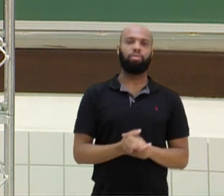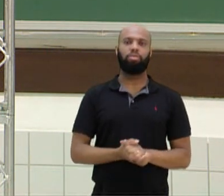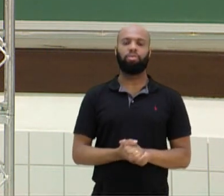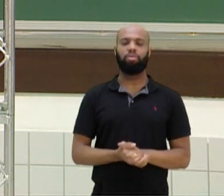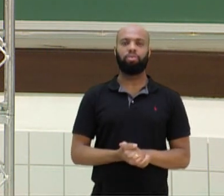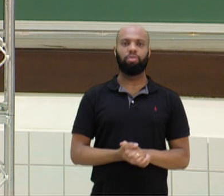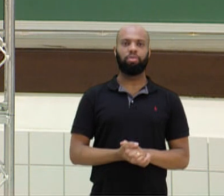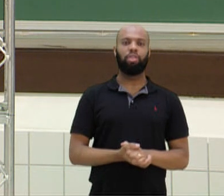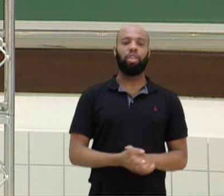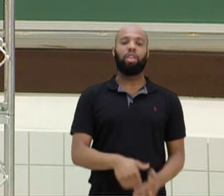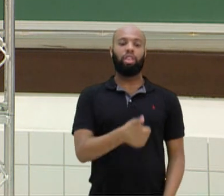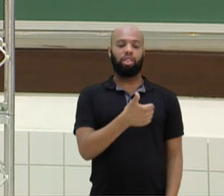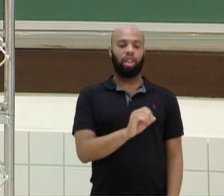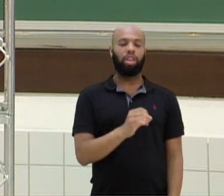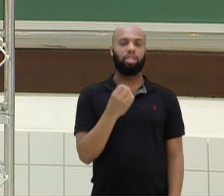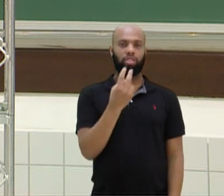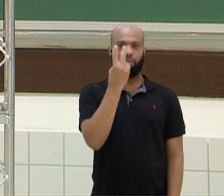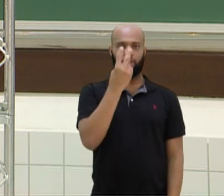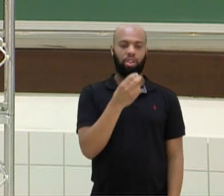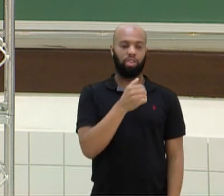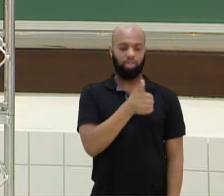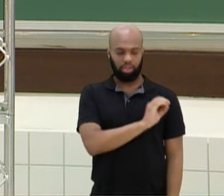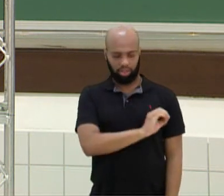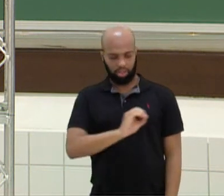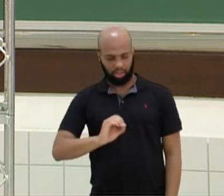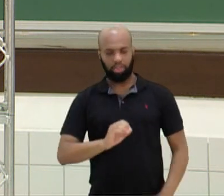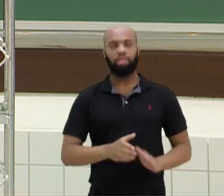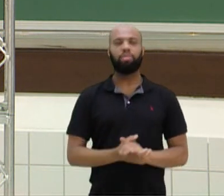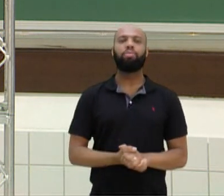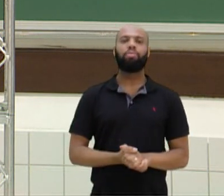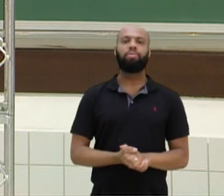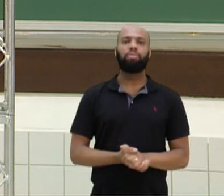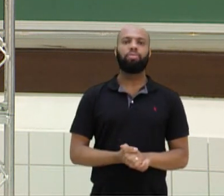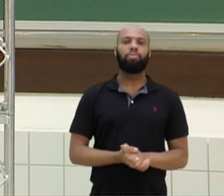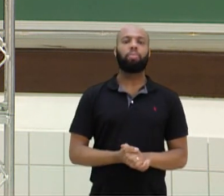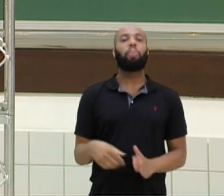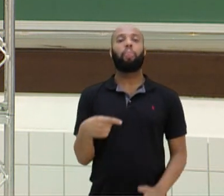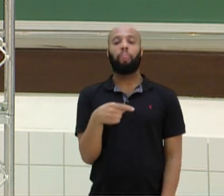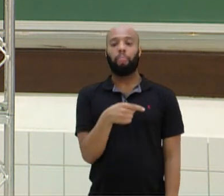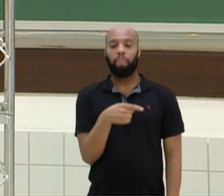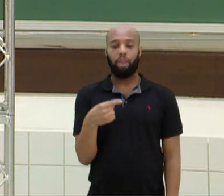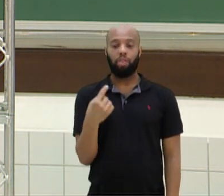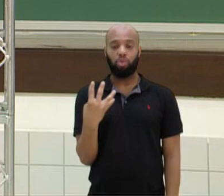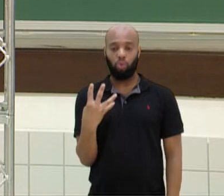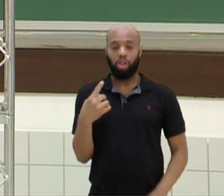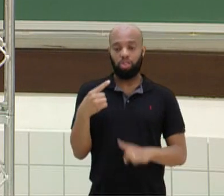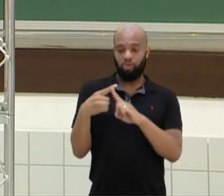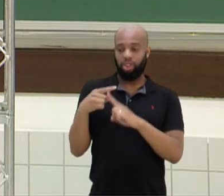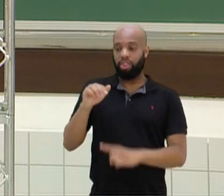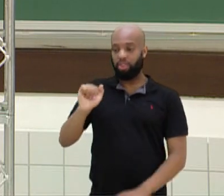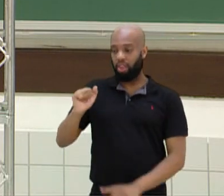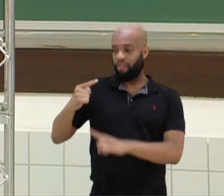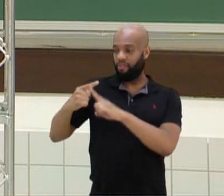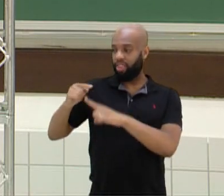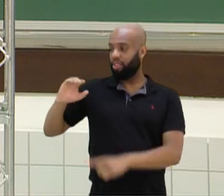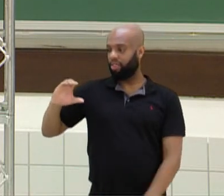divide em cima e embaixo pelo mesmo número, que no caso 2, menos 5